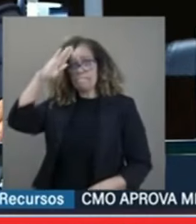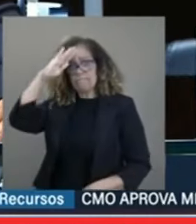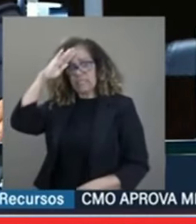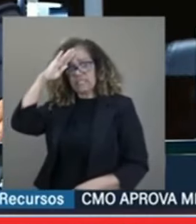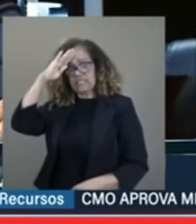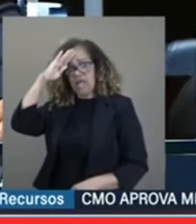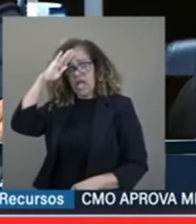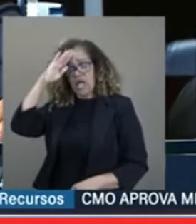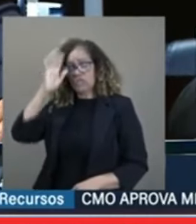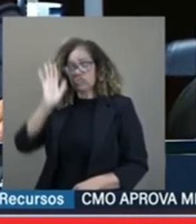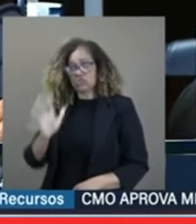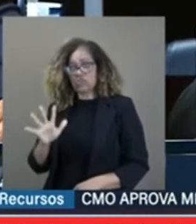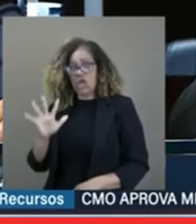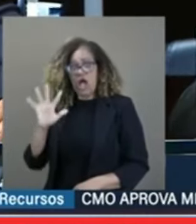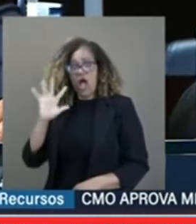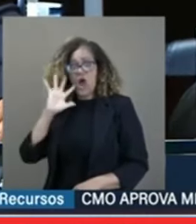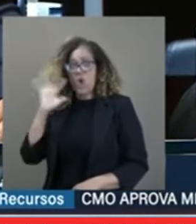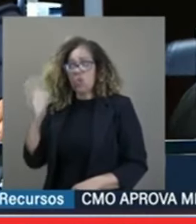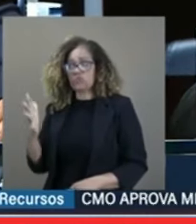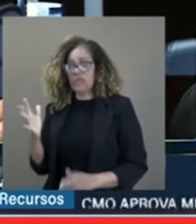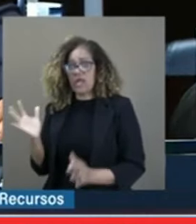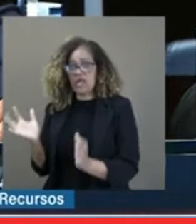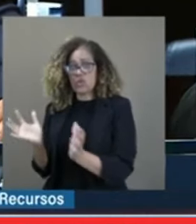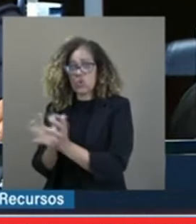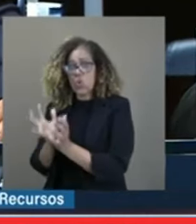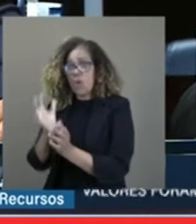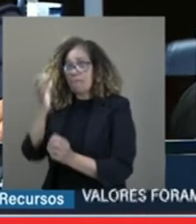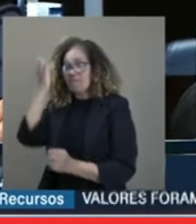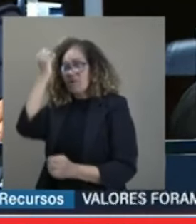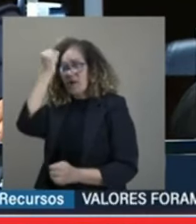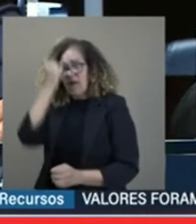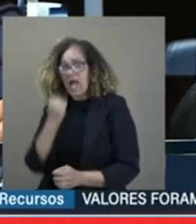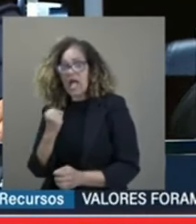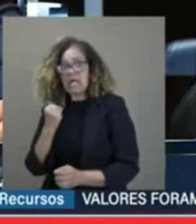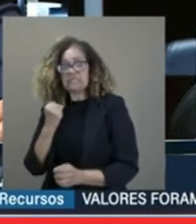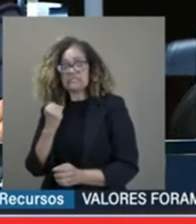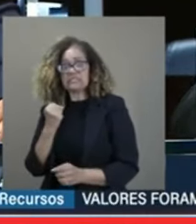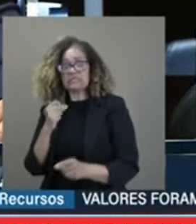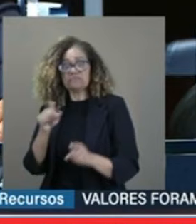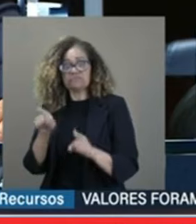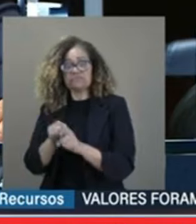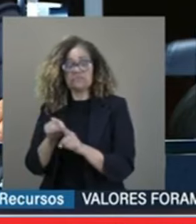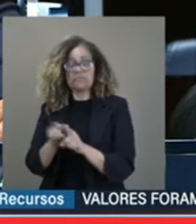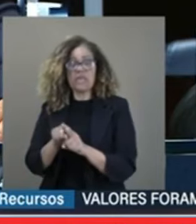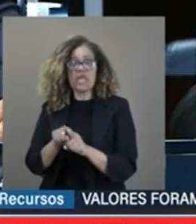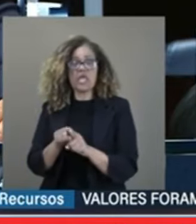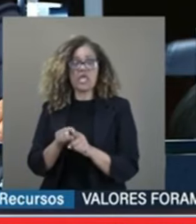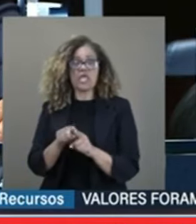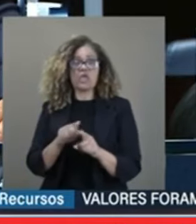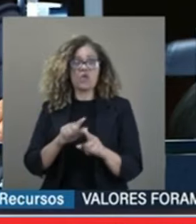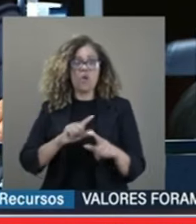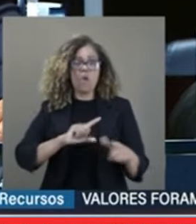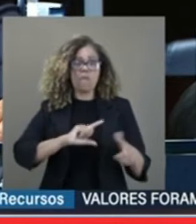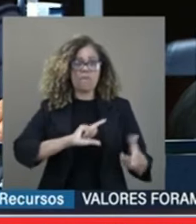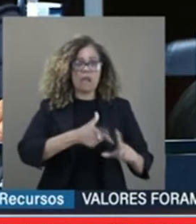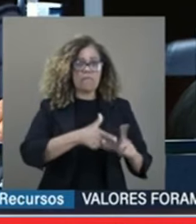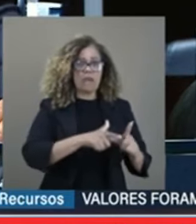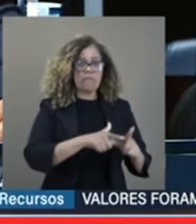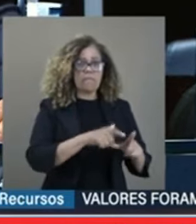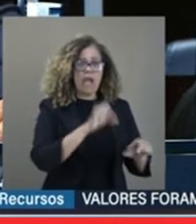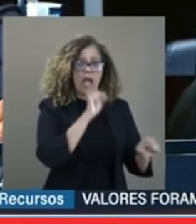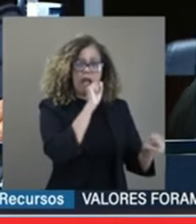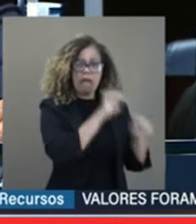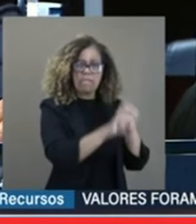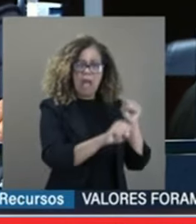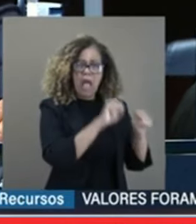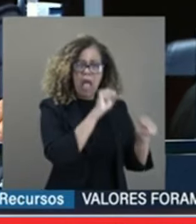Calheiros, e que o ministro aceitou. E se espera que até lá também essa crise tenha diminuído um pouquinho de tom. Elisa? Pois é, e que loucura, né, que no